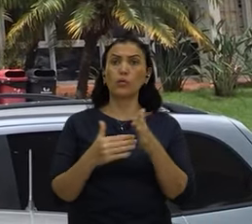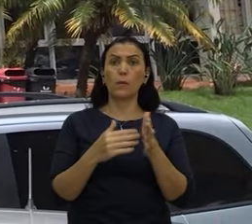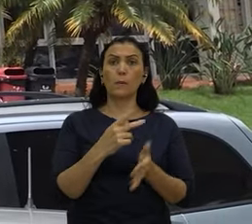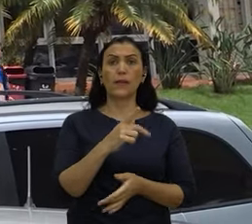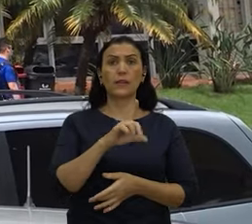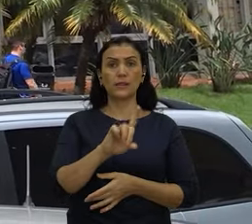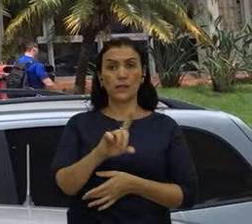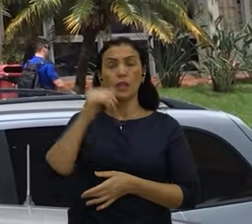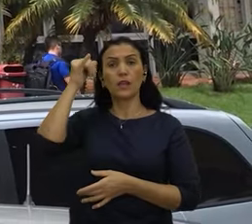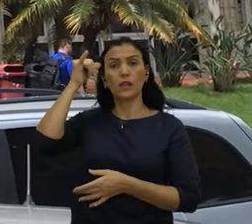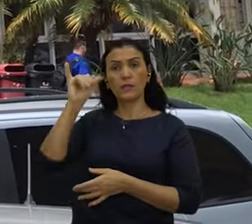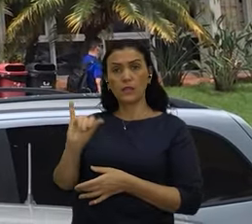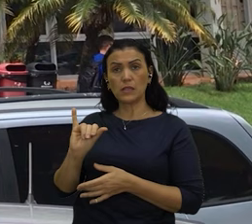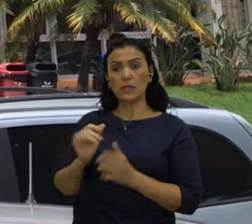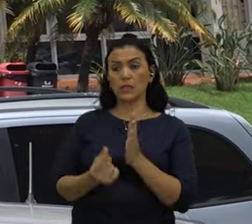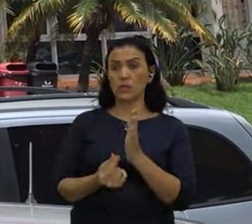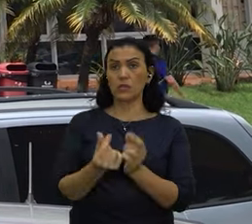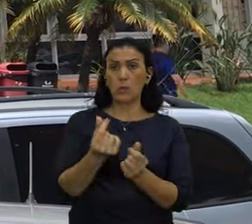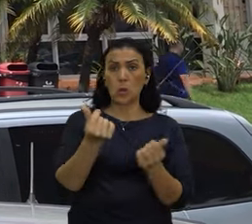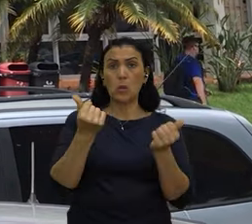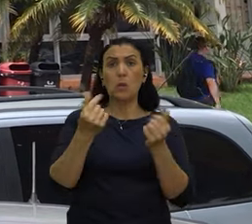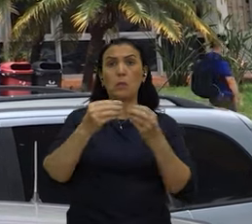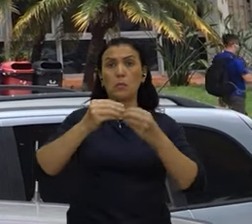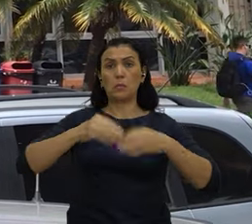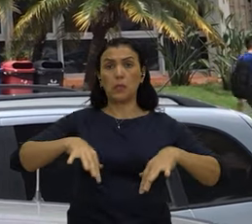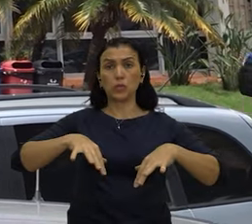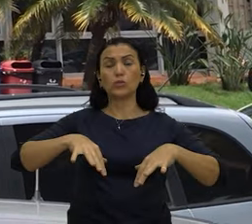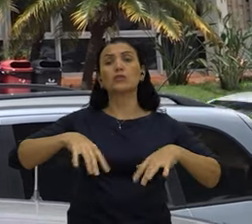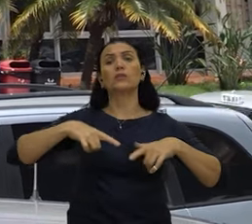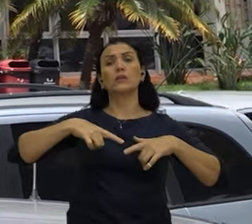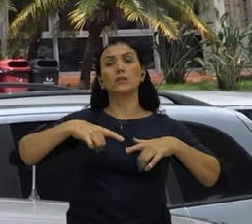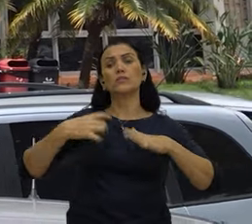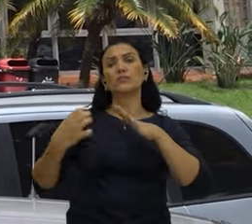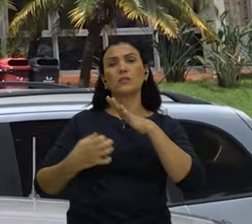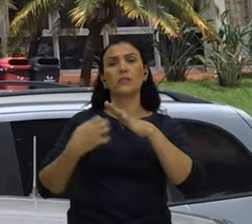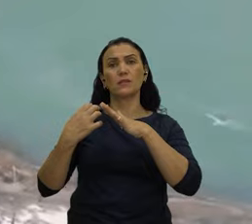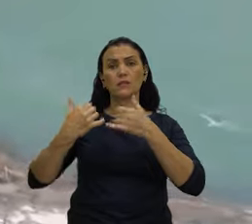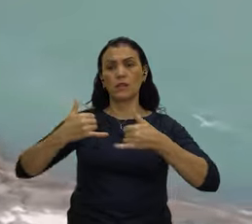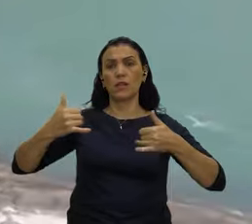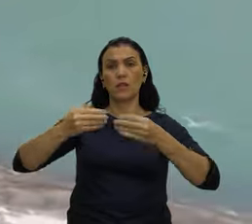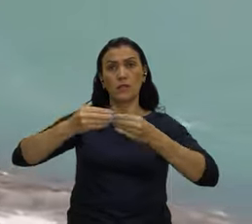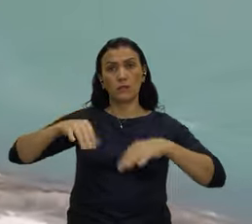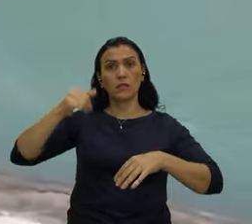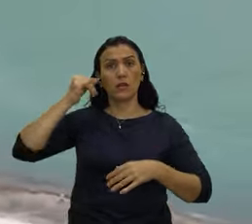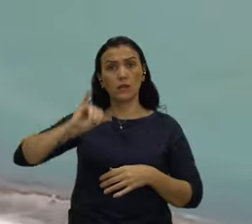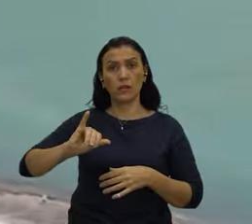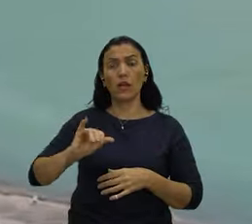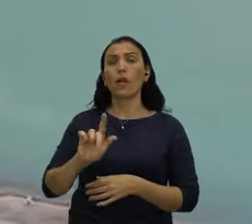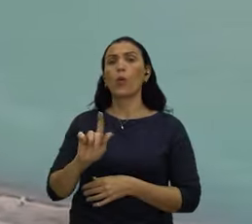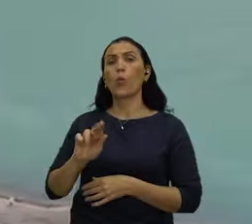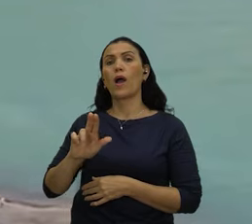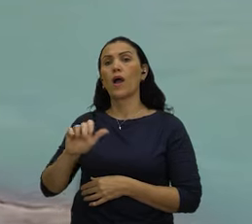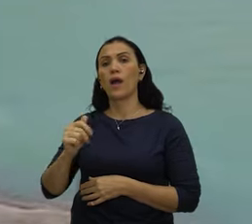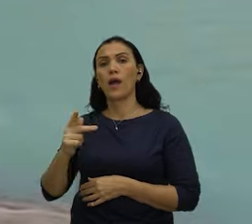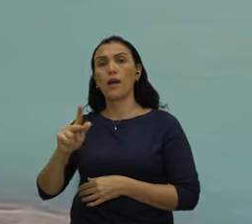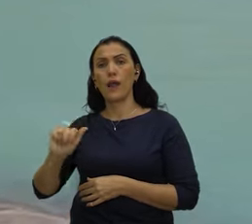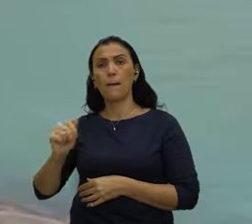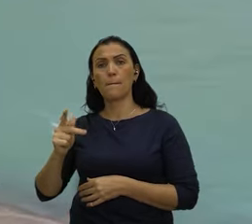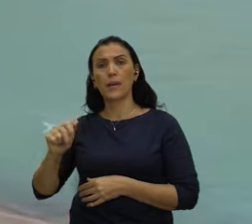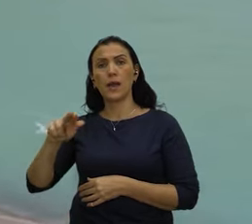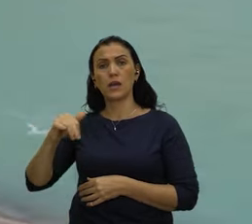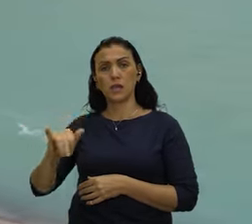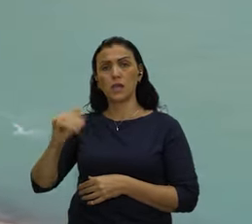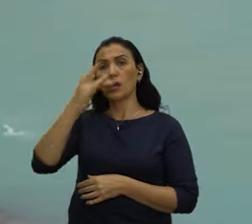PLD, evitando prejuízos econômicos e desorganização no mercado de energia. Com isso, Daci, em Guarapari e